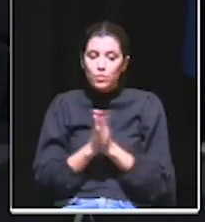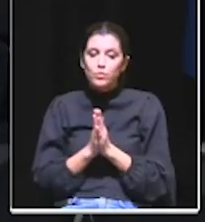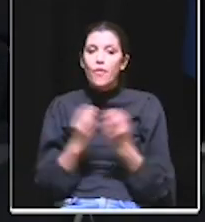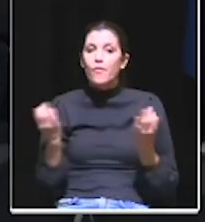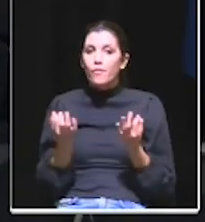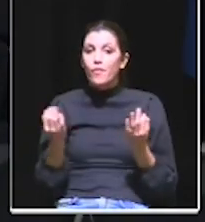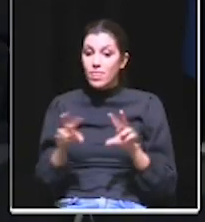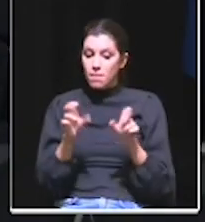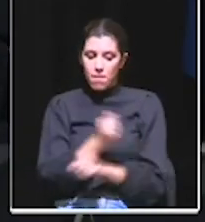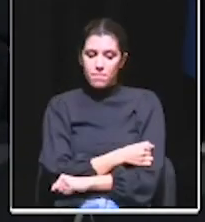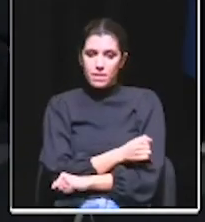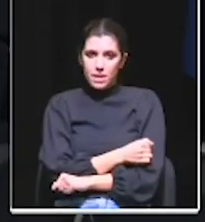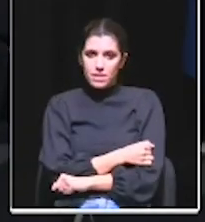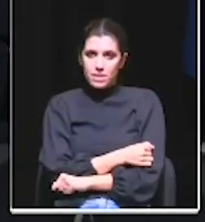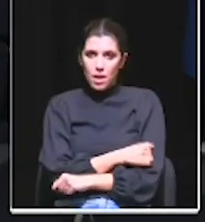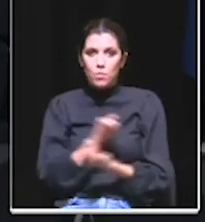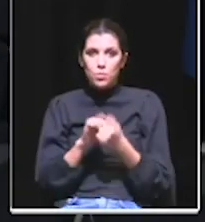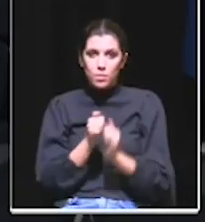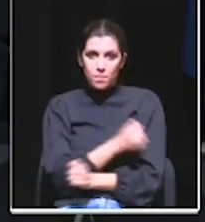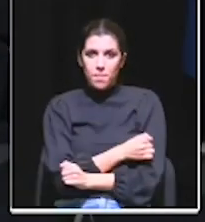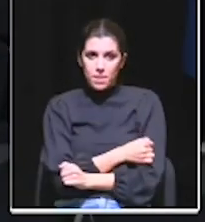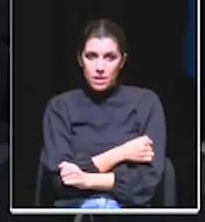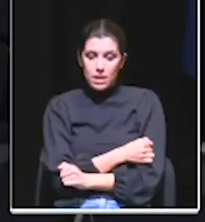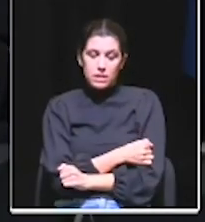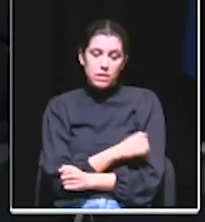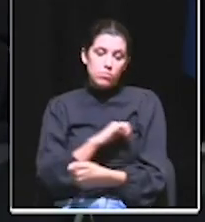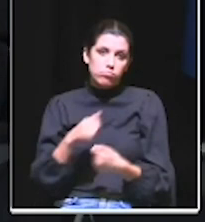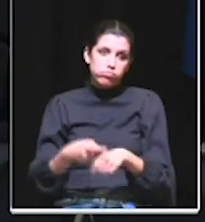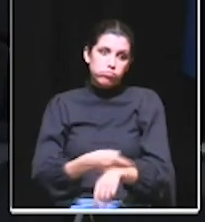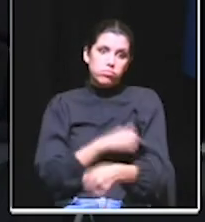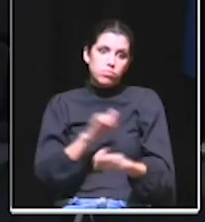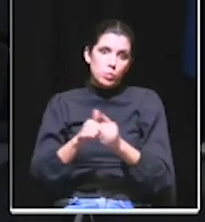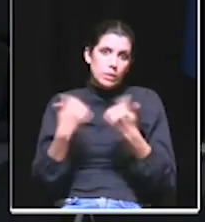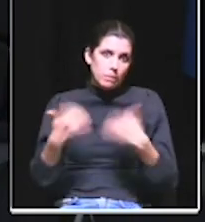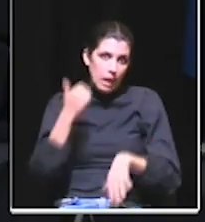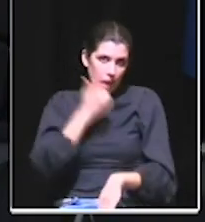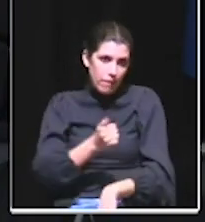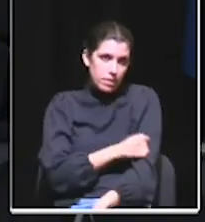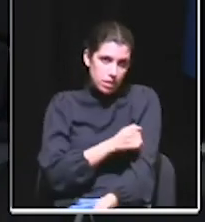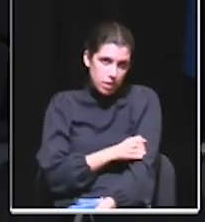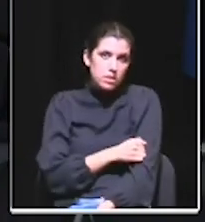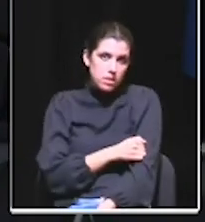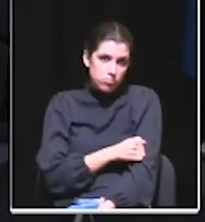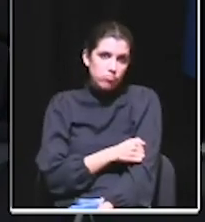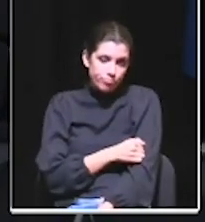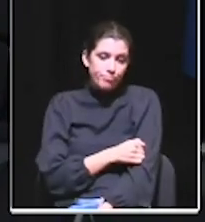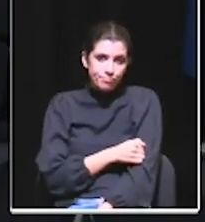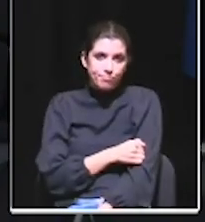Efetivamente, a questão da habitação e o problema da habitação e o drama da habitação é cada vez mais a